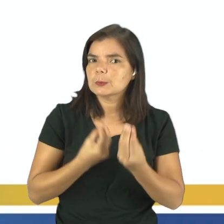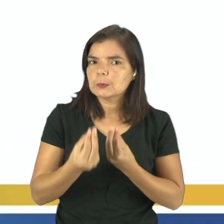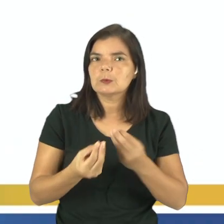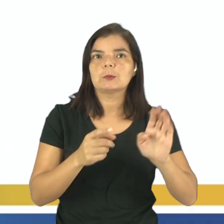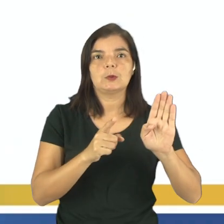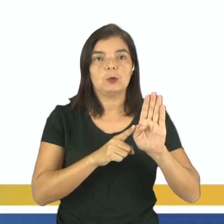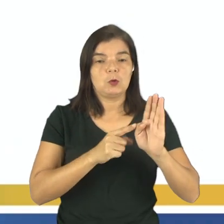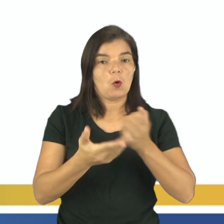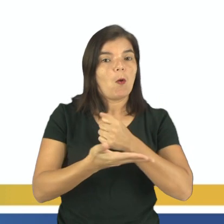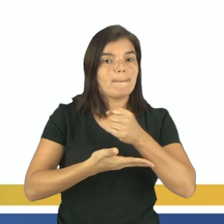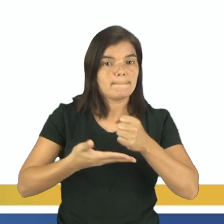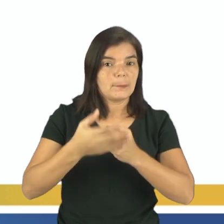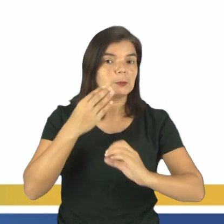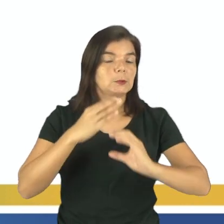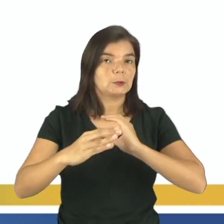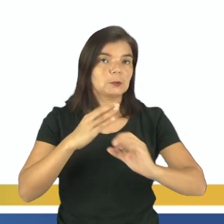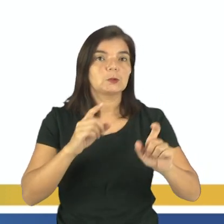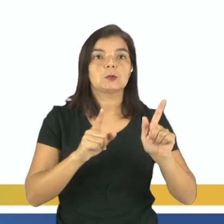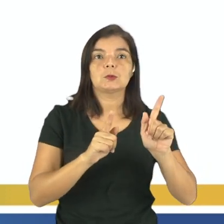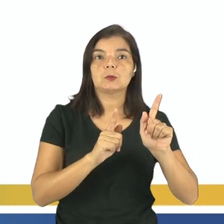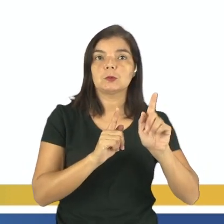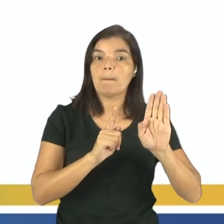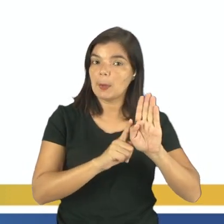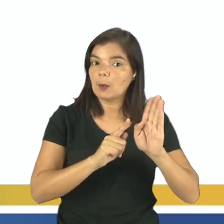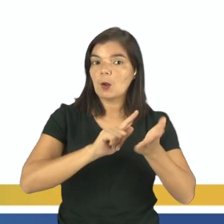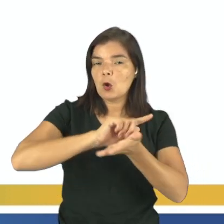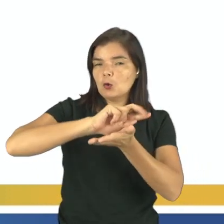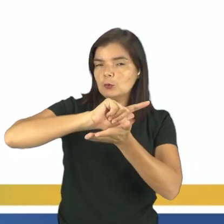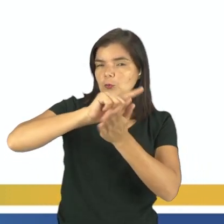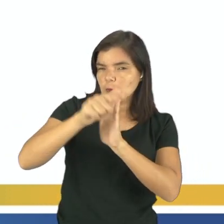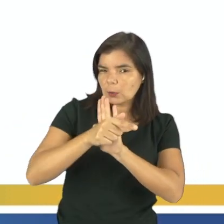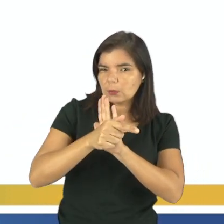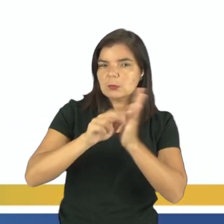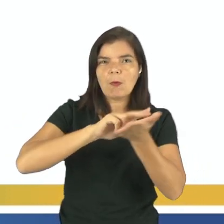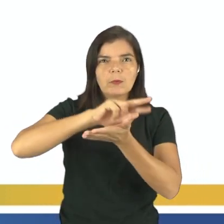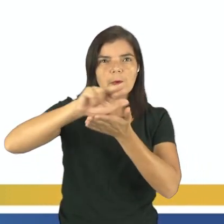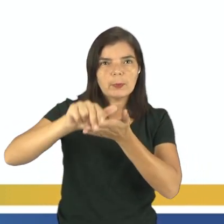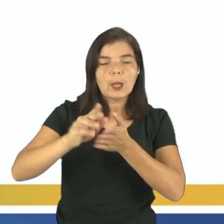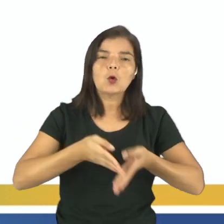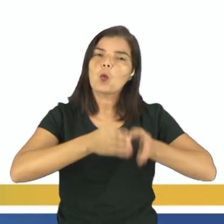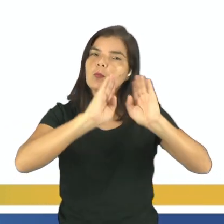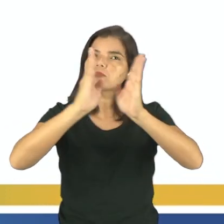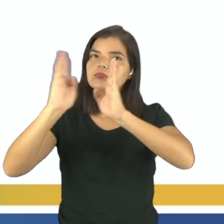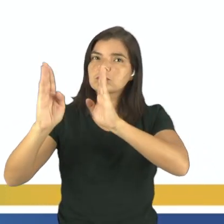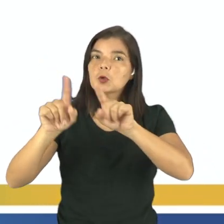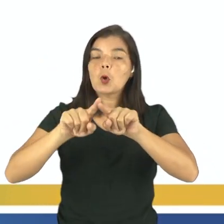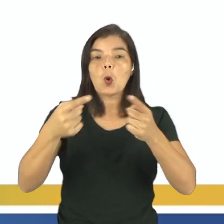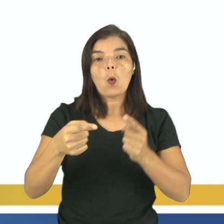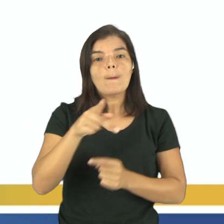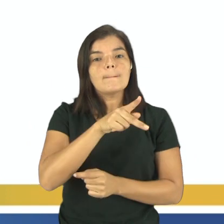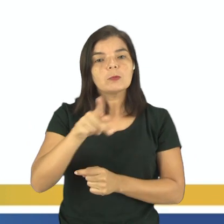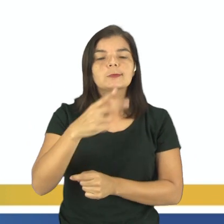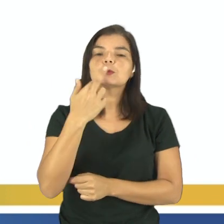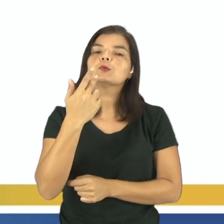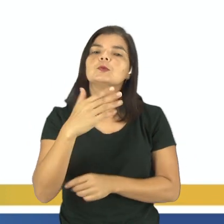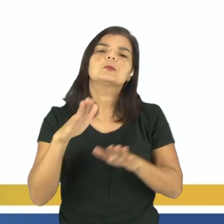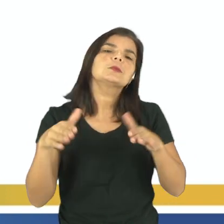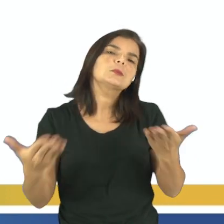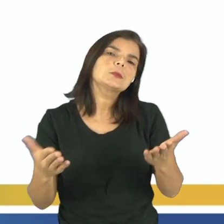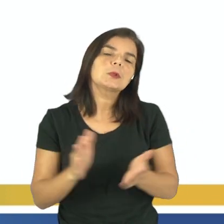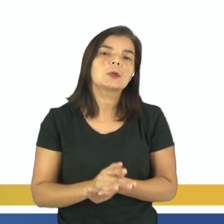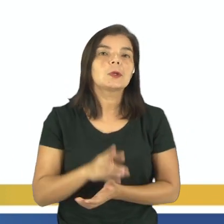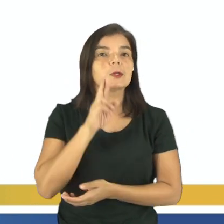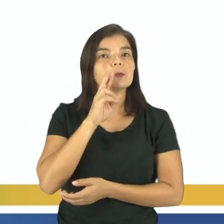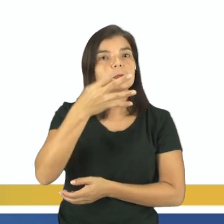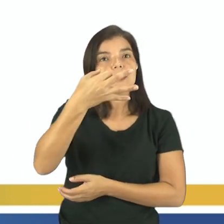com base em canções, com gêneros variados, com bibliotecas públicas ou por professores de língua, né?